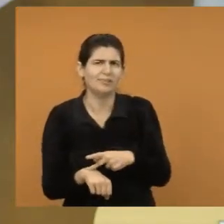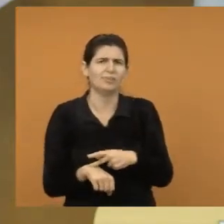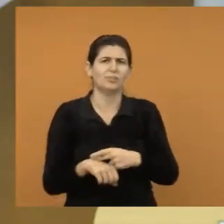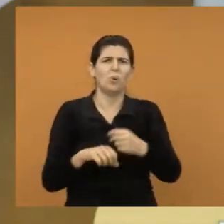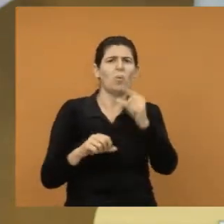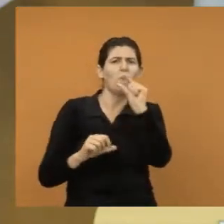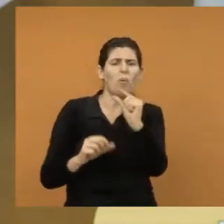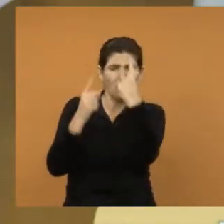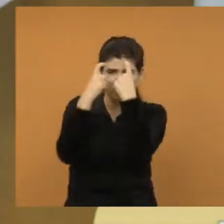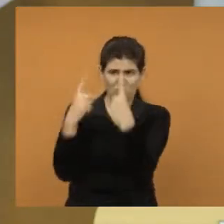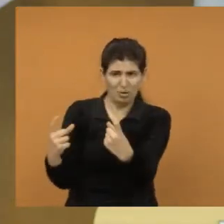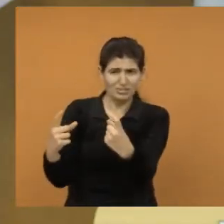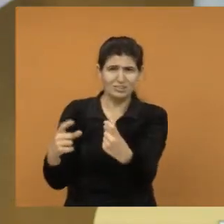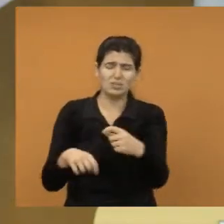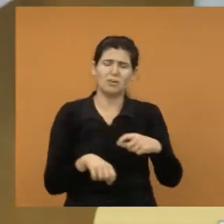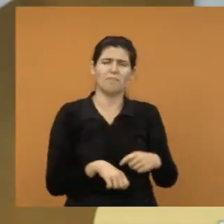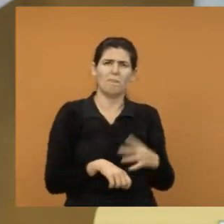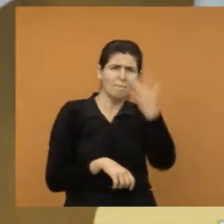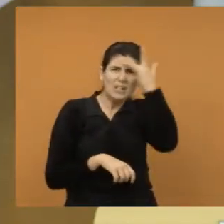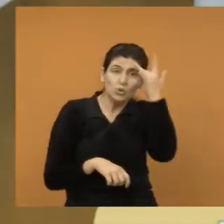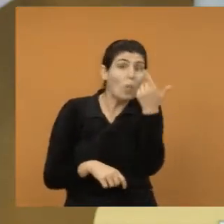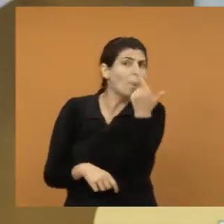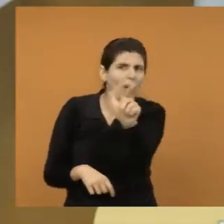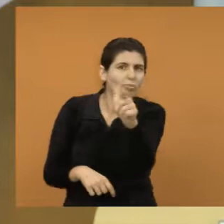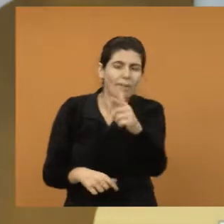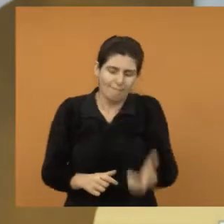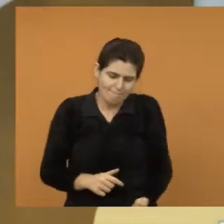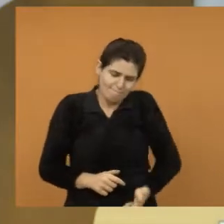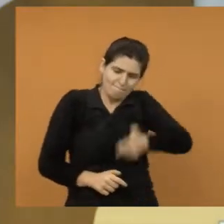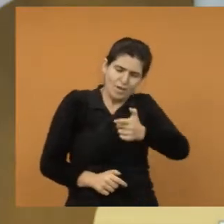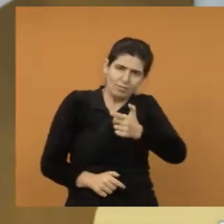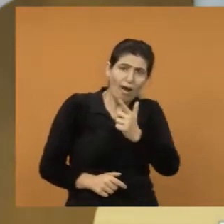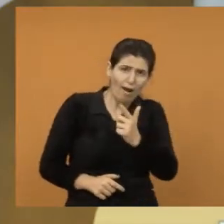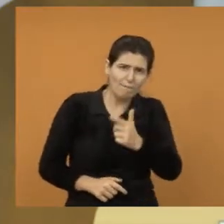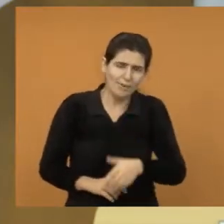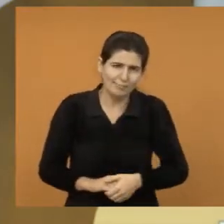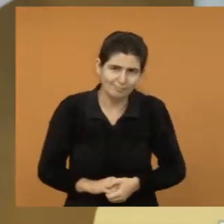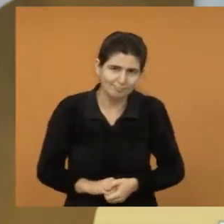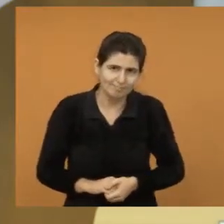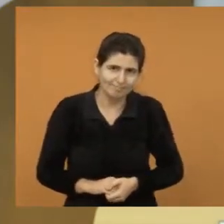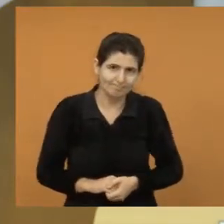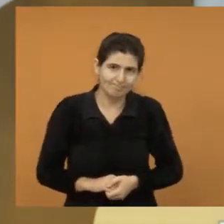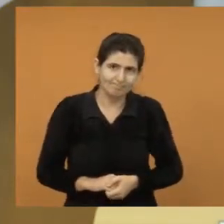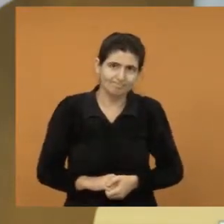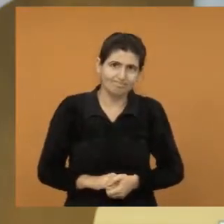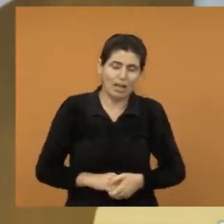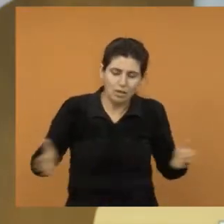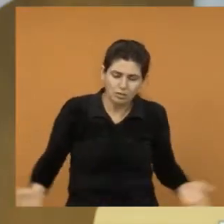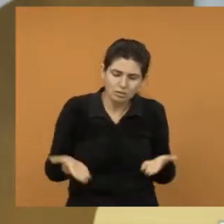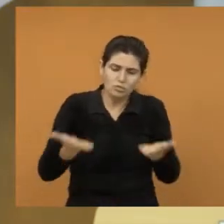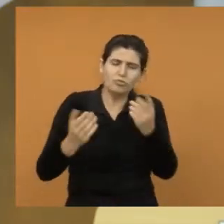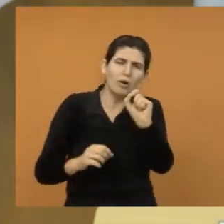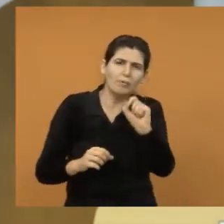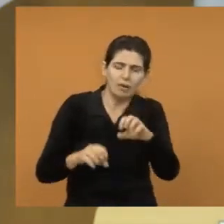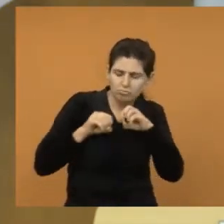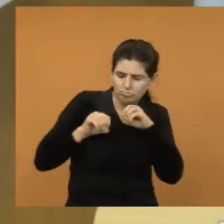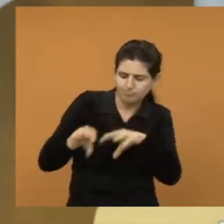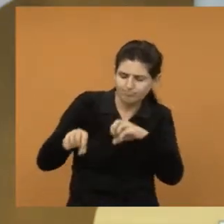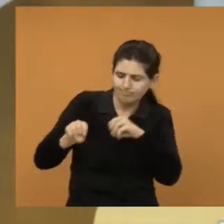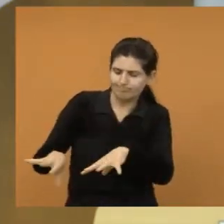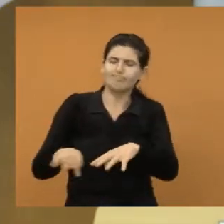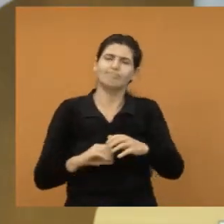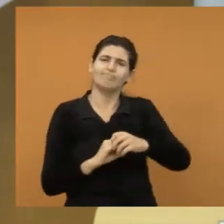são países em que as armas para combater a criminalidade foram investimentos pesados em educação e pesados em programas